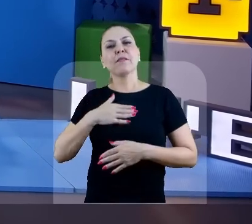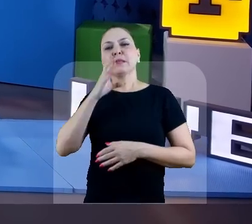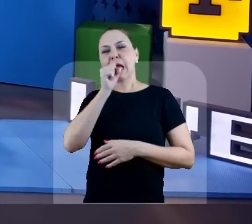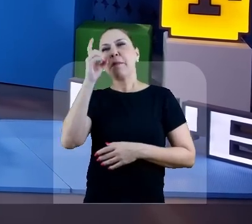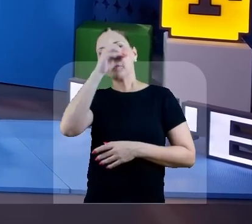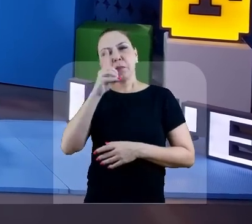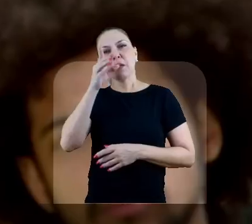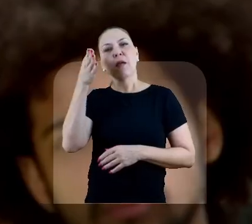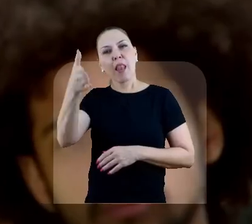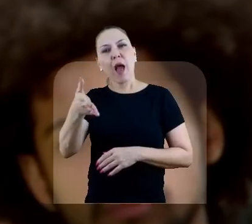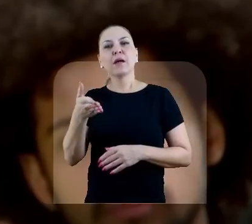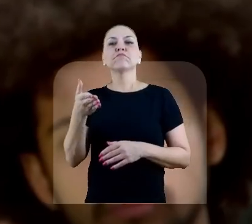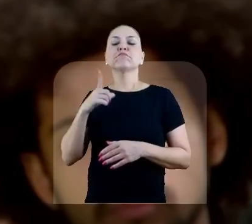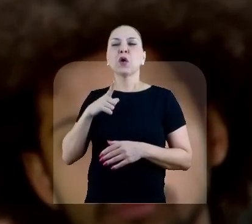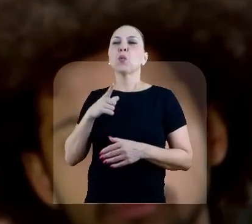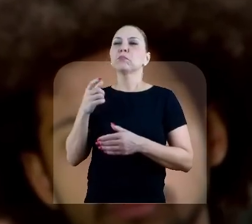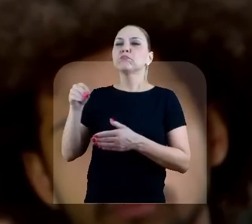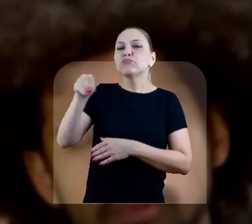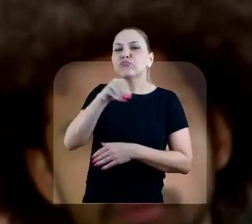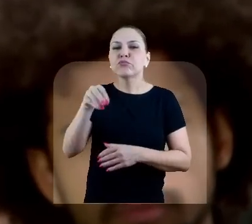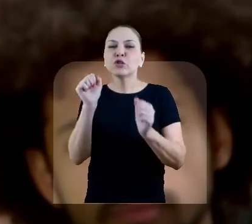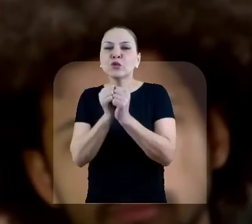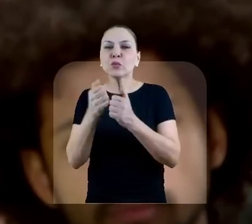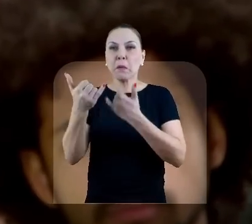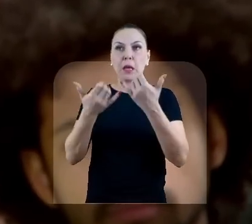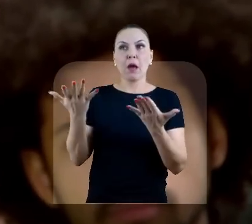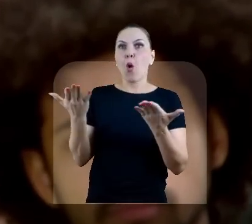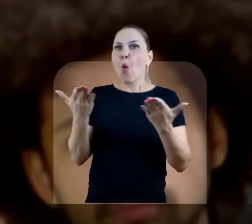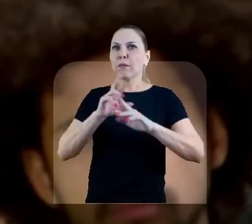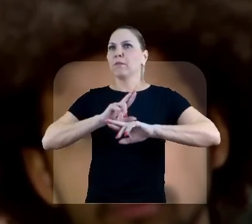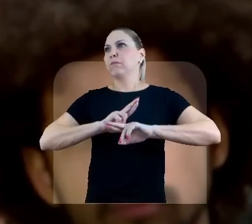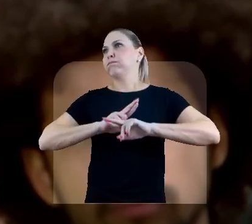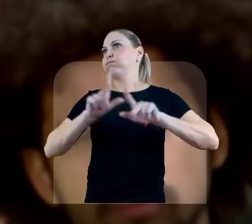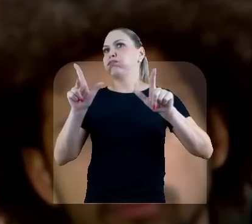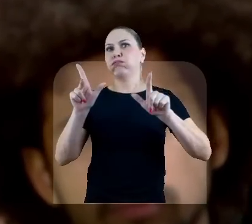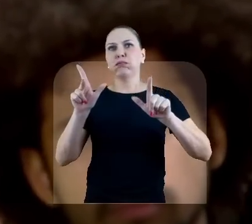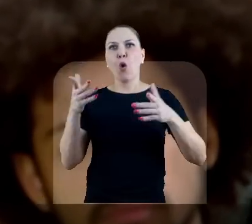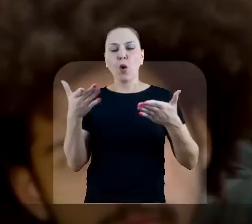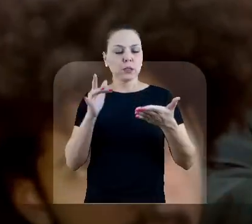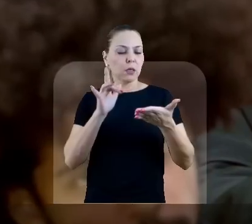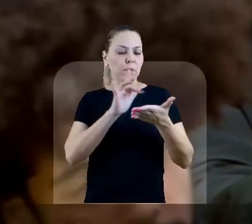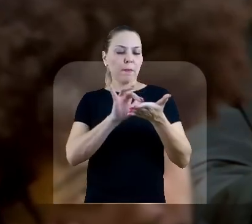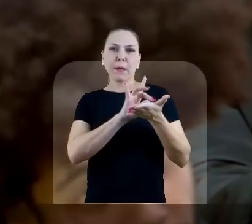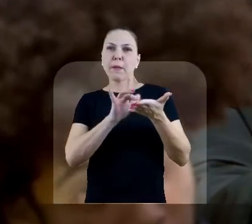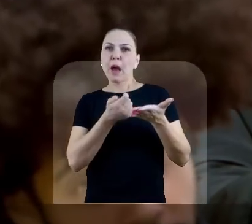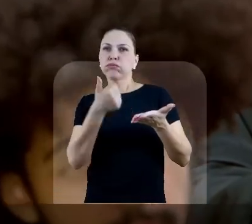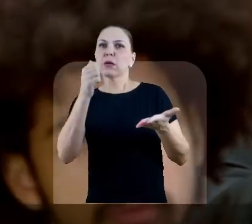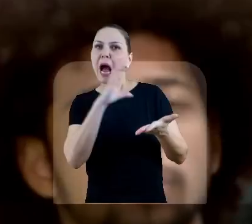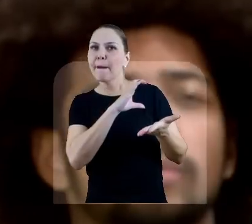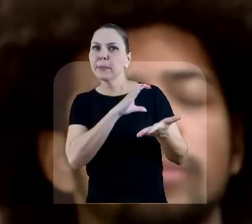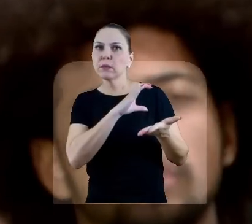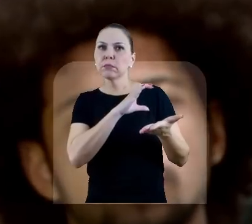fim de semana em Eldorado Paulista. Tá? Hoje em dia é diferente. Você tem, em poucos segundos, você tem informação na tua frente.